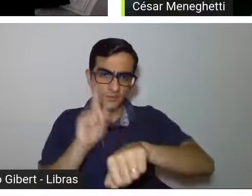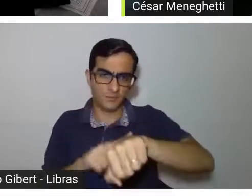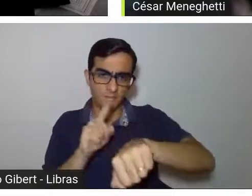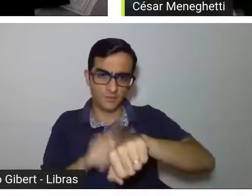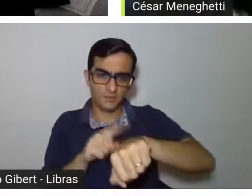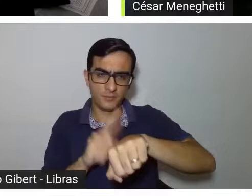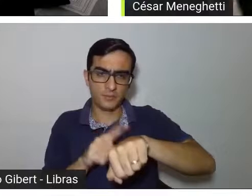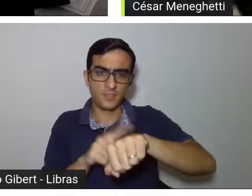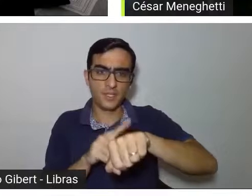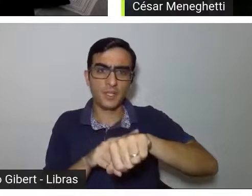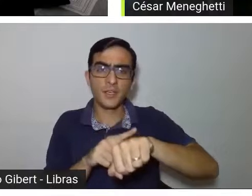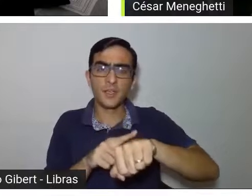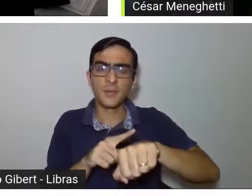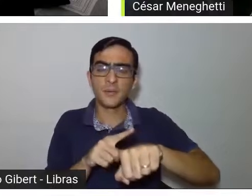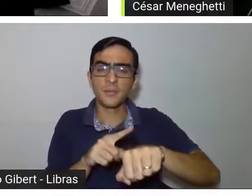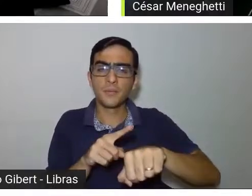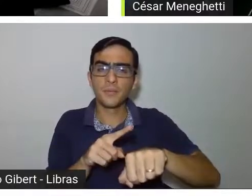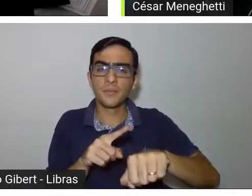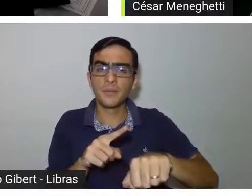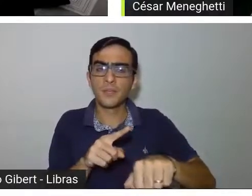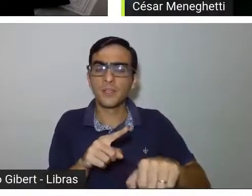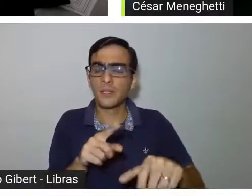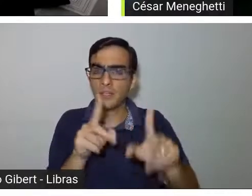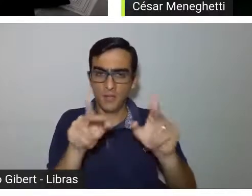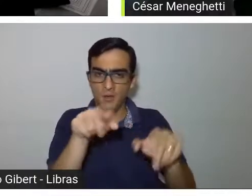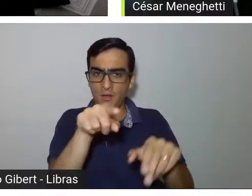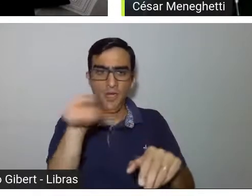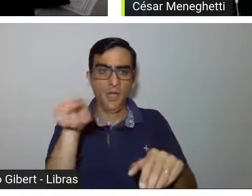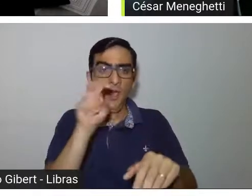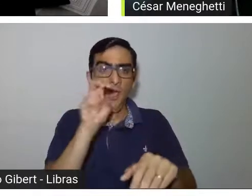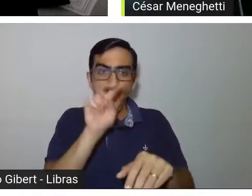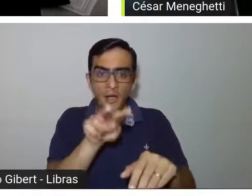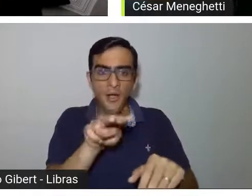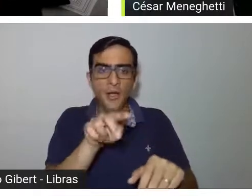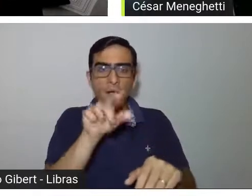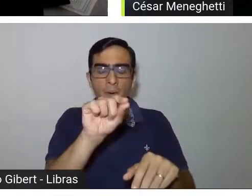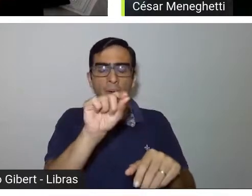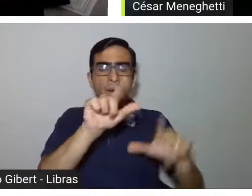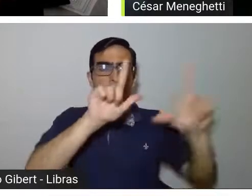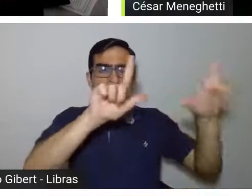Praticamente, ele é feito desse jeito que vocês viram, as imagens